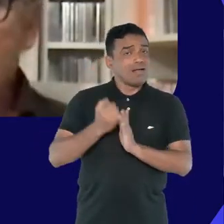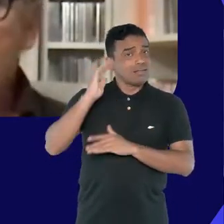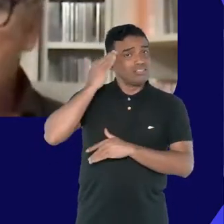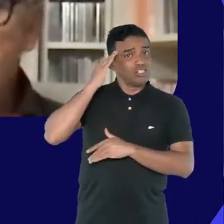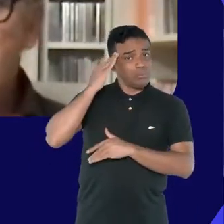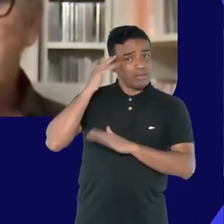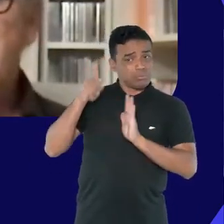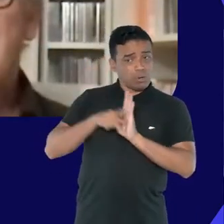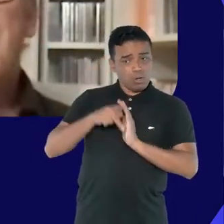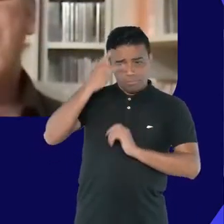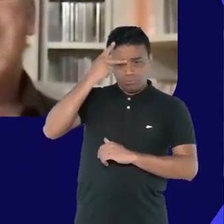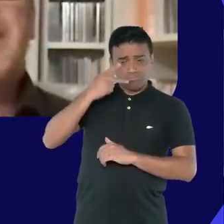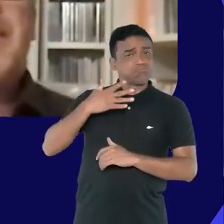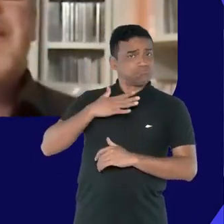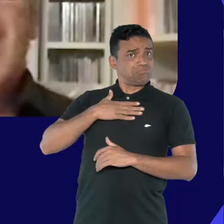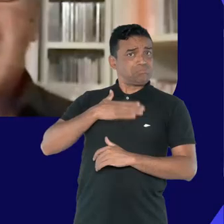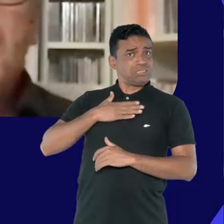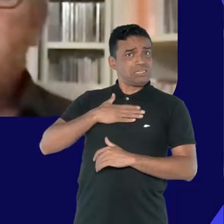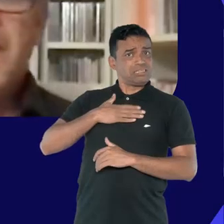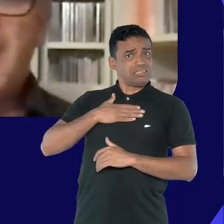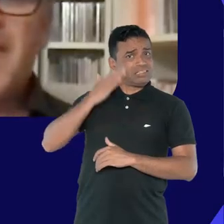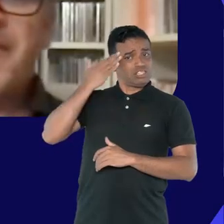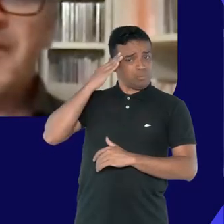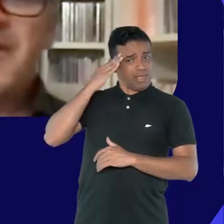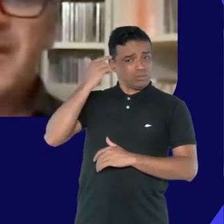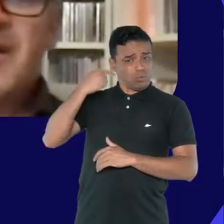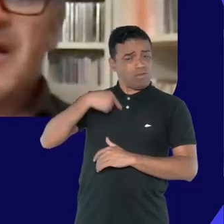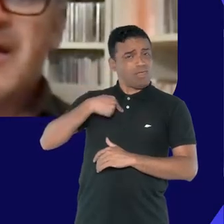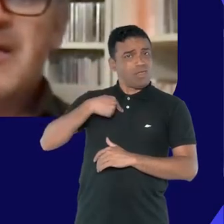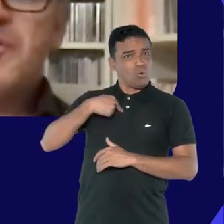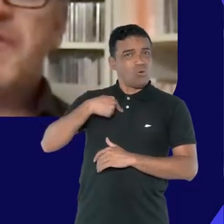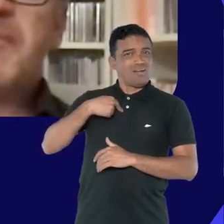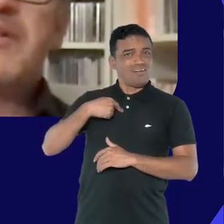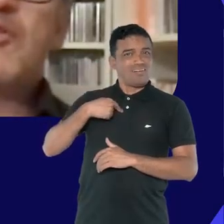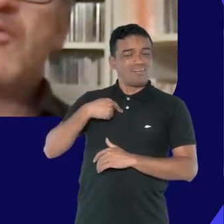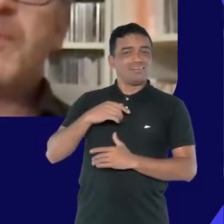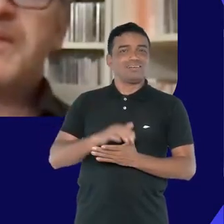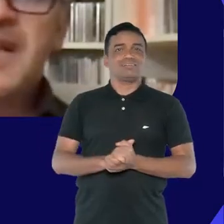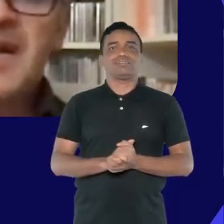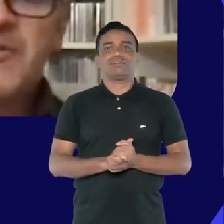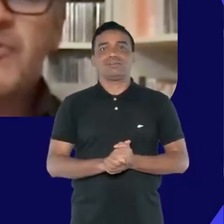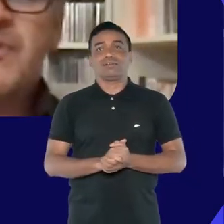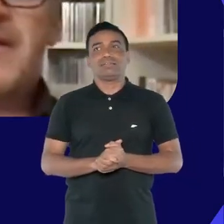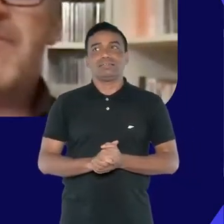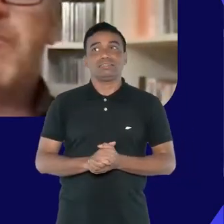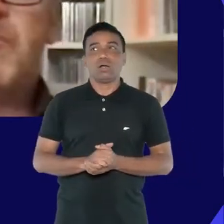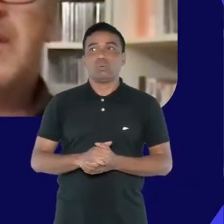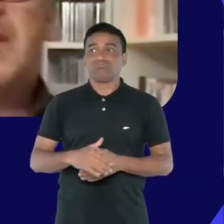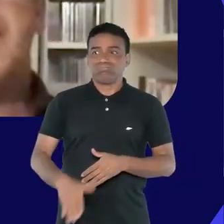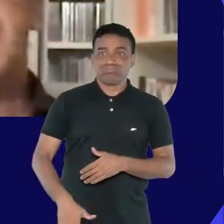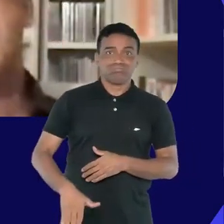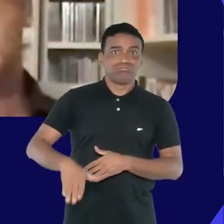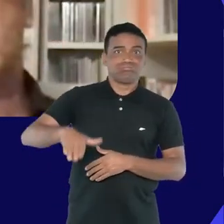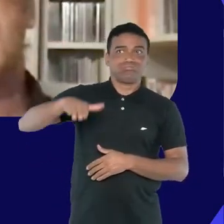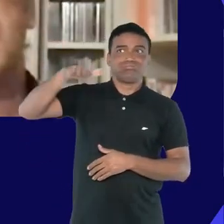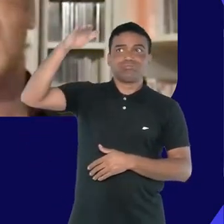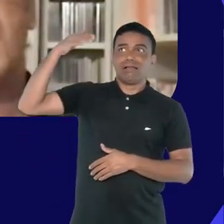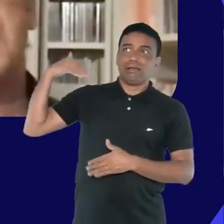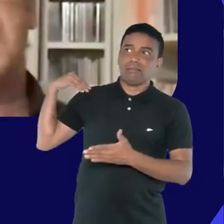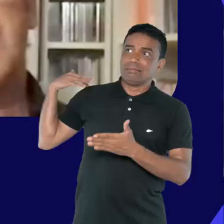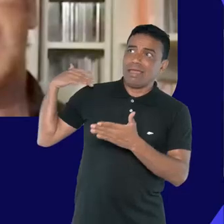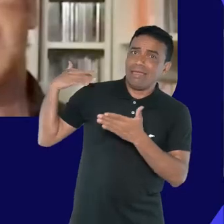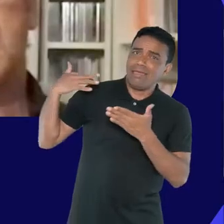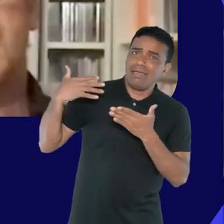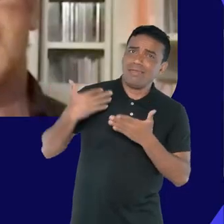comigo próprio, não é? Porque é inevitável, inclusivamente com o passar do tempo, que